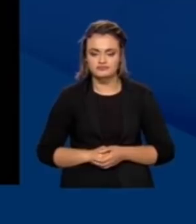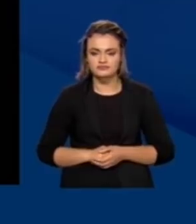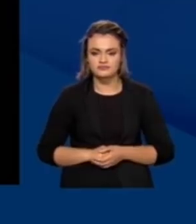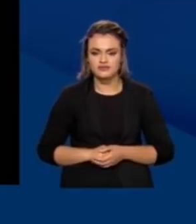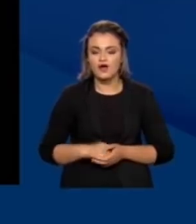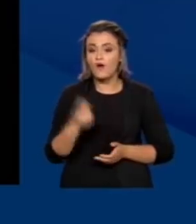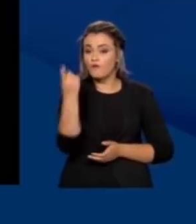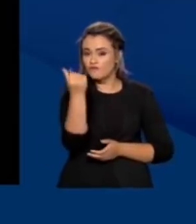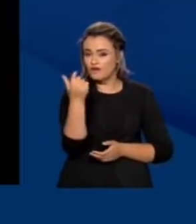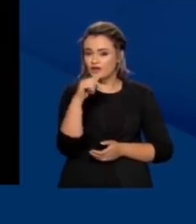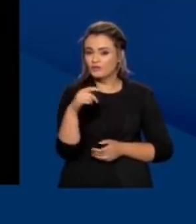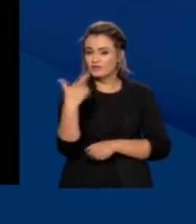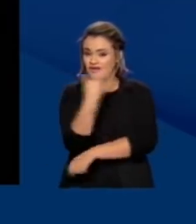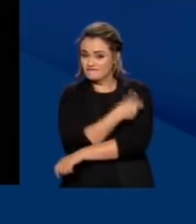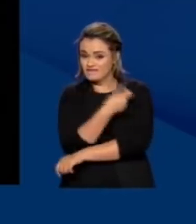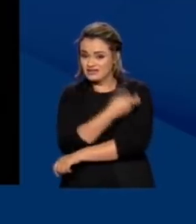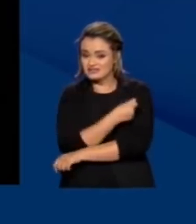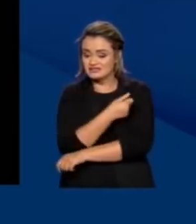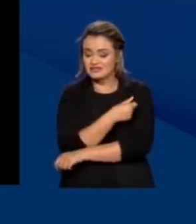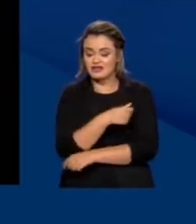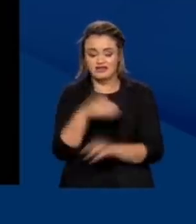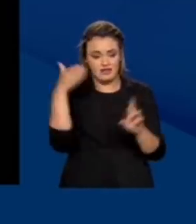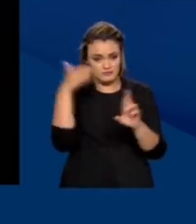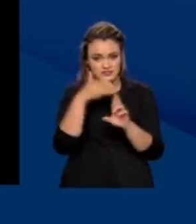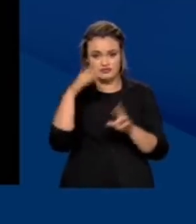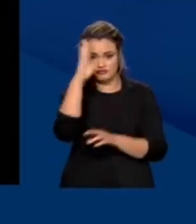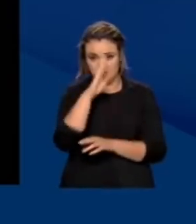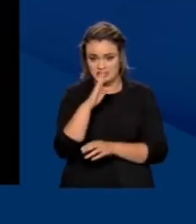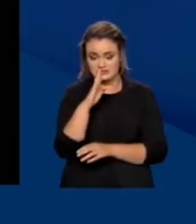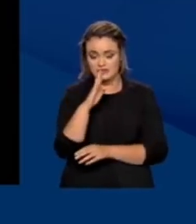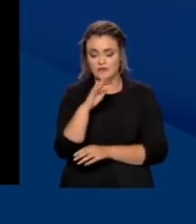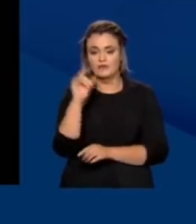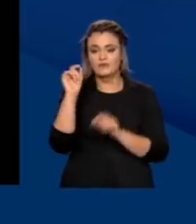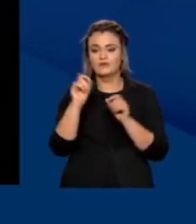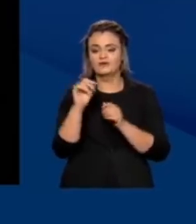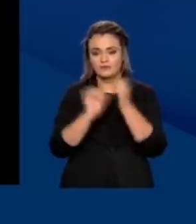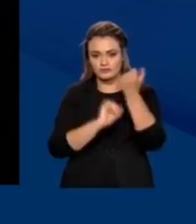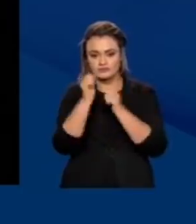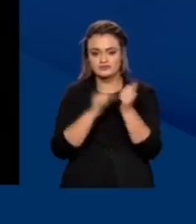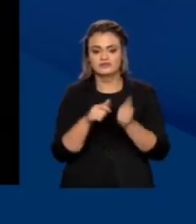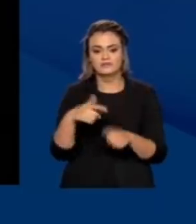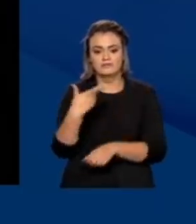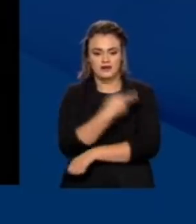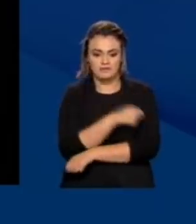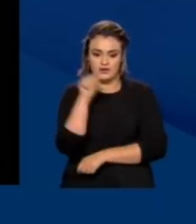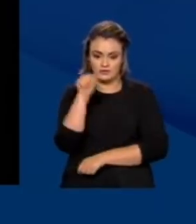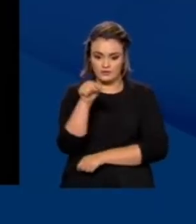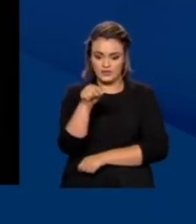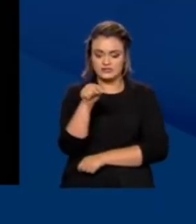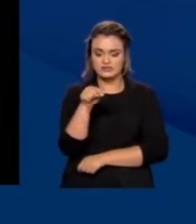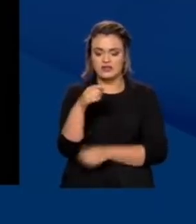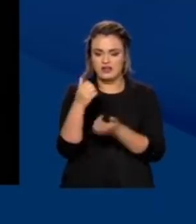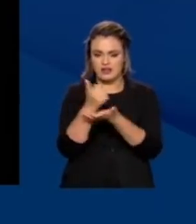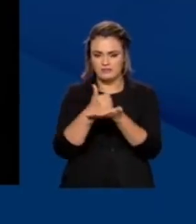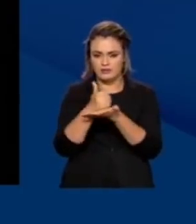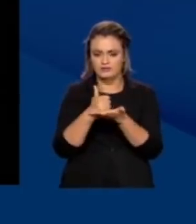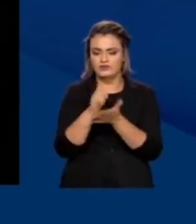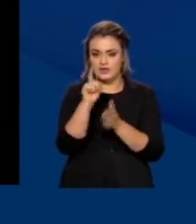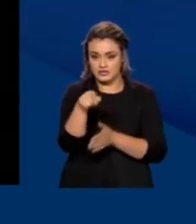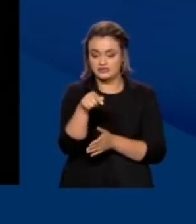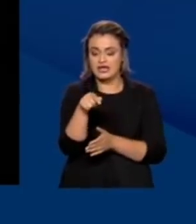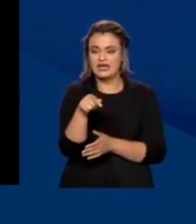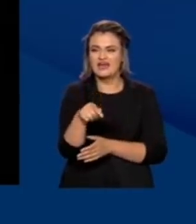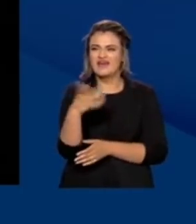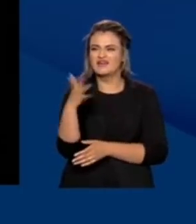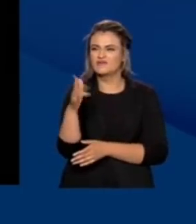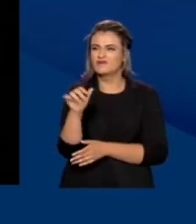O preço da vacina contratada do seu representante no Brasil, produzida pela Bharat Biotech, 15 dólares americanos por